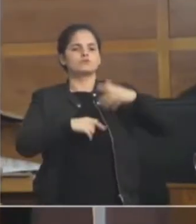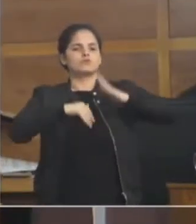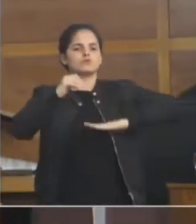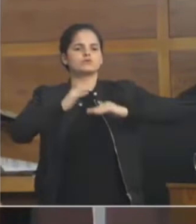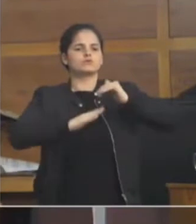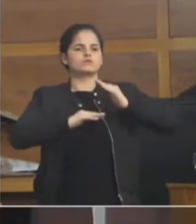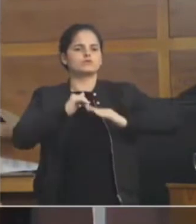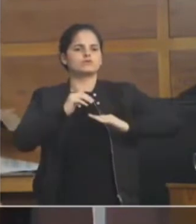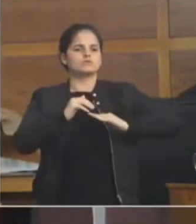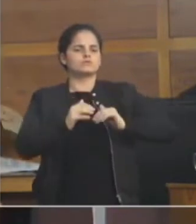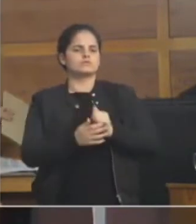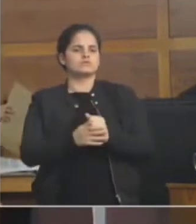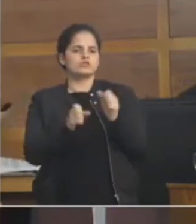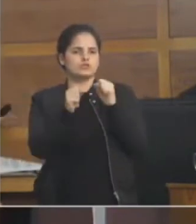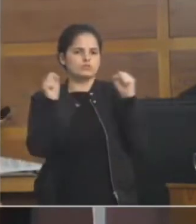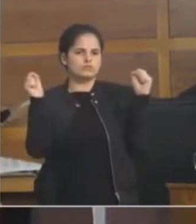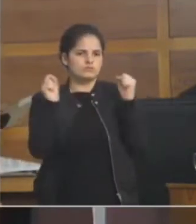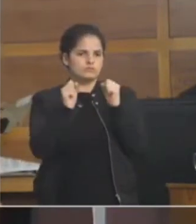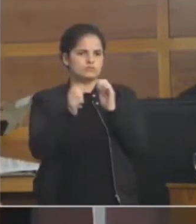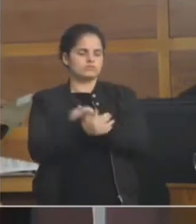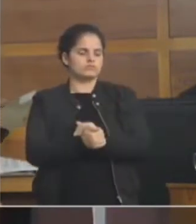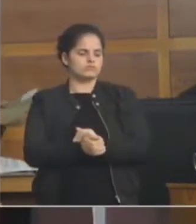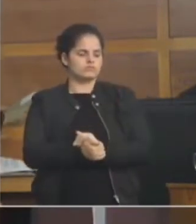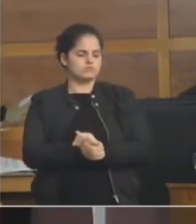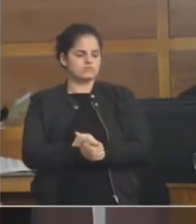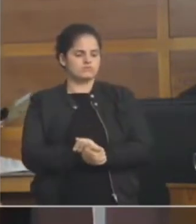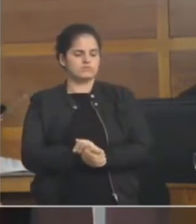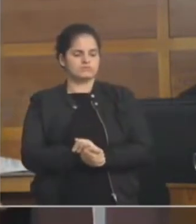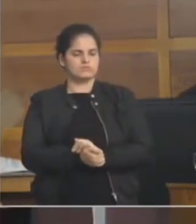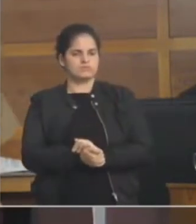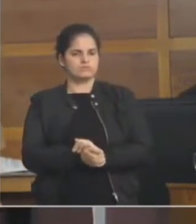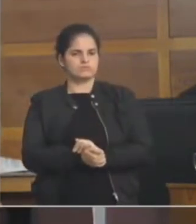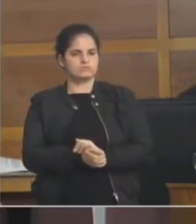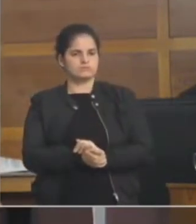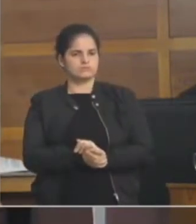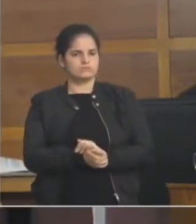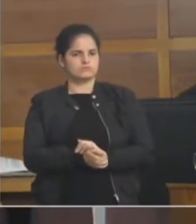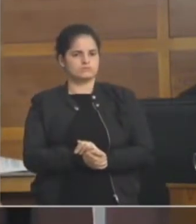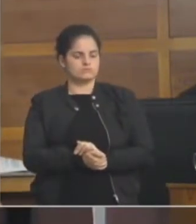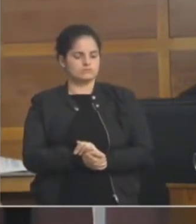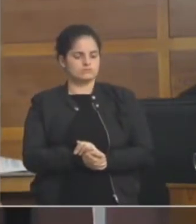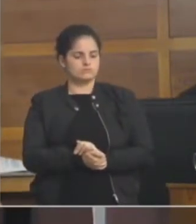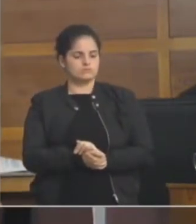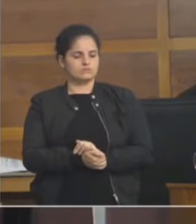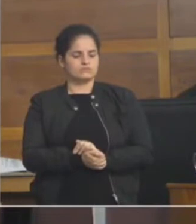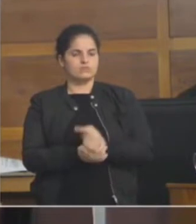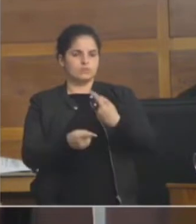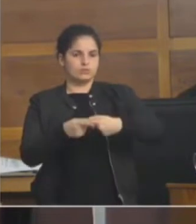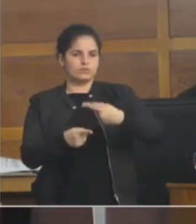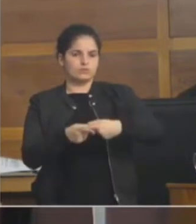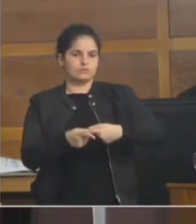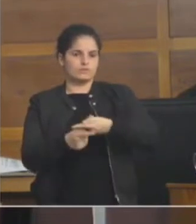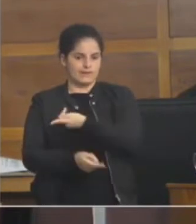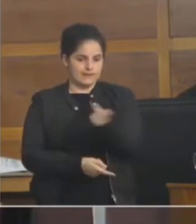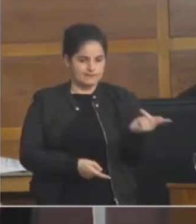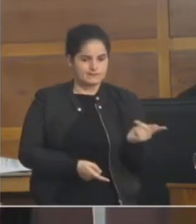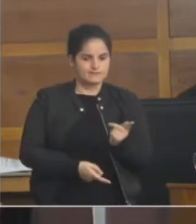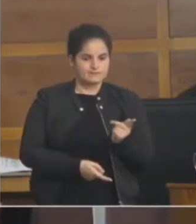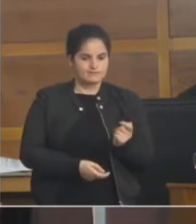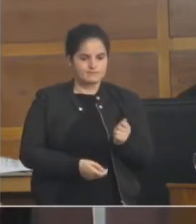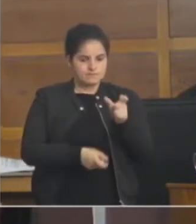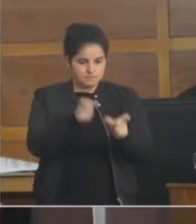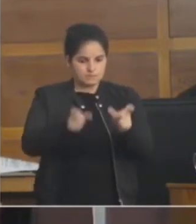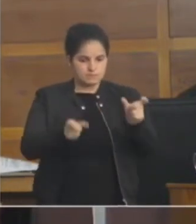nosso Bacharel Cacau hoje aqui na palestra que ele deu porque essas pessoas também